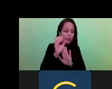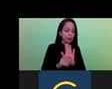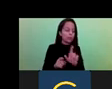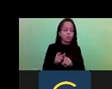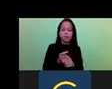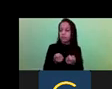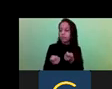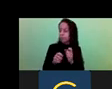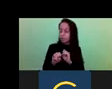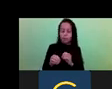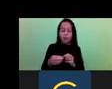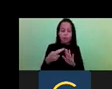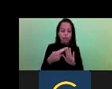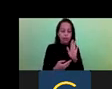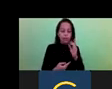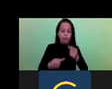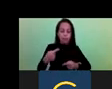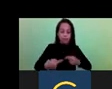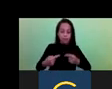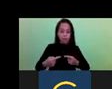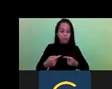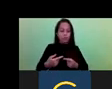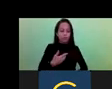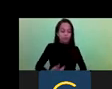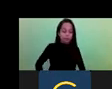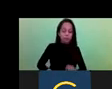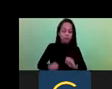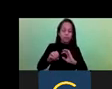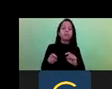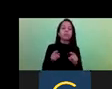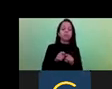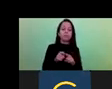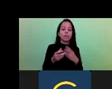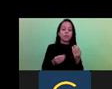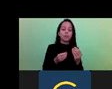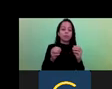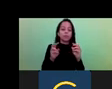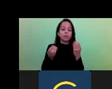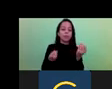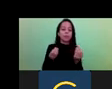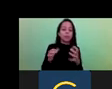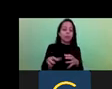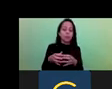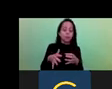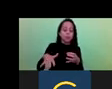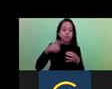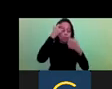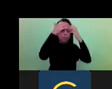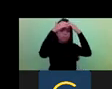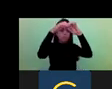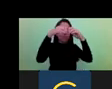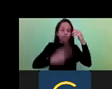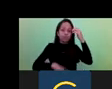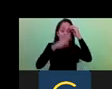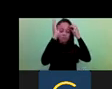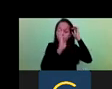públicas educacionais, federalismo, regime de colaboração e questões de tensão entre o público e o privado da educação brasileira.